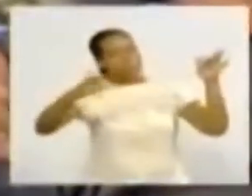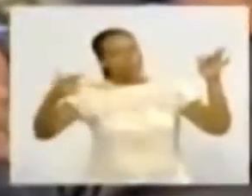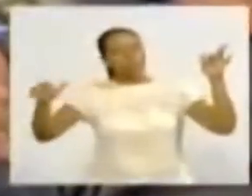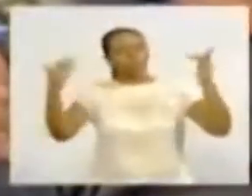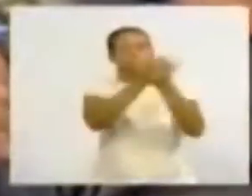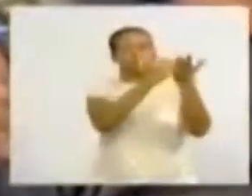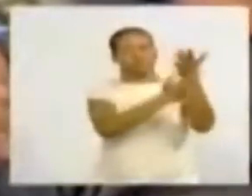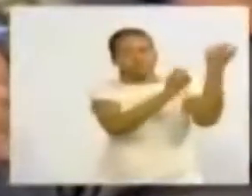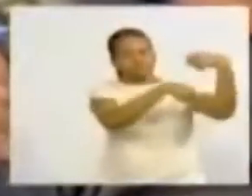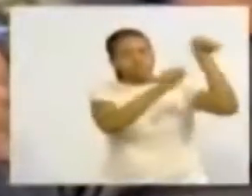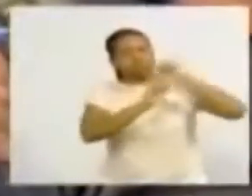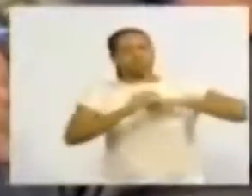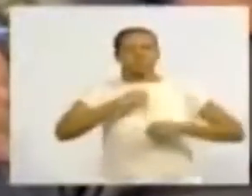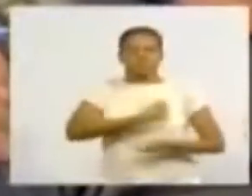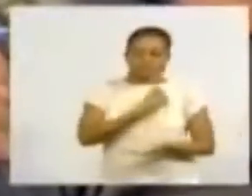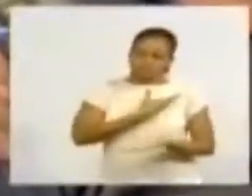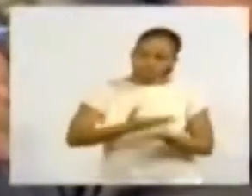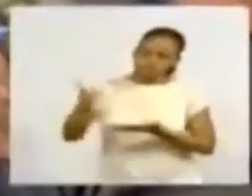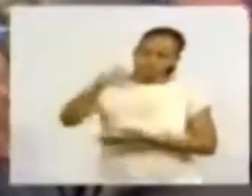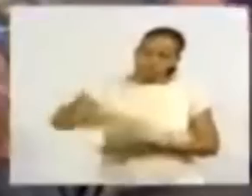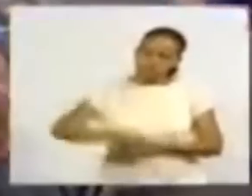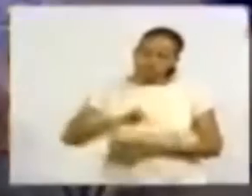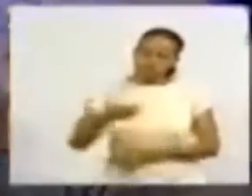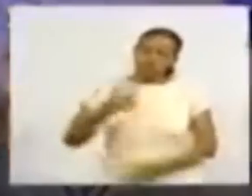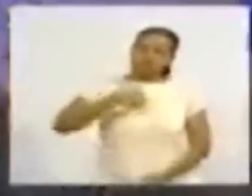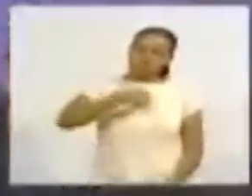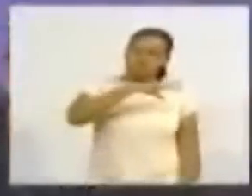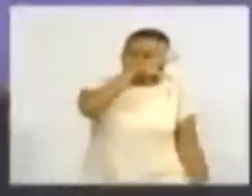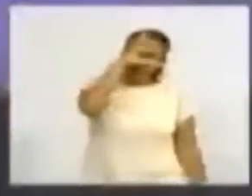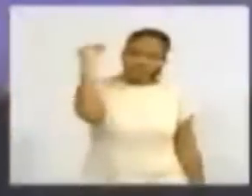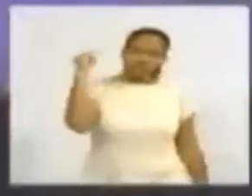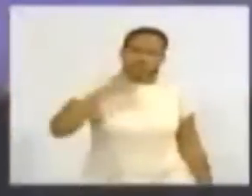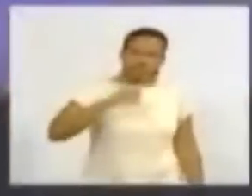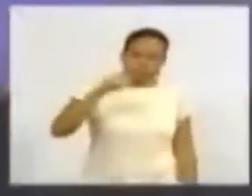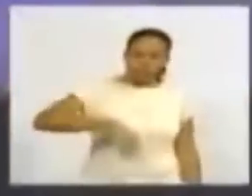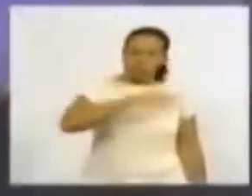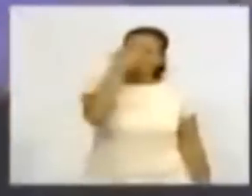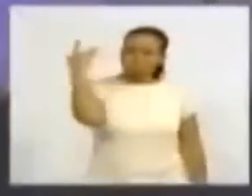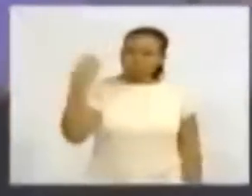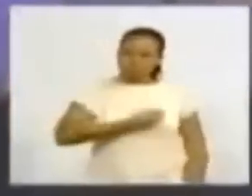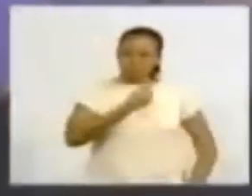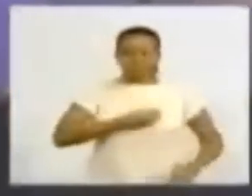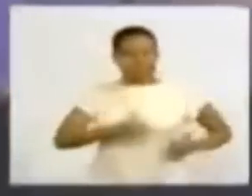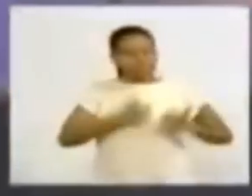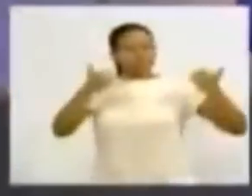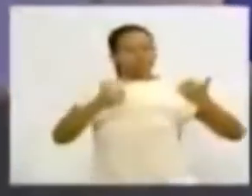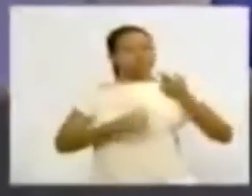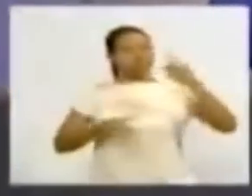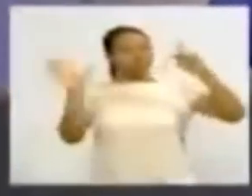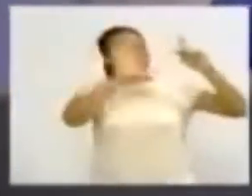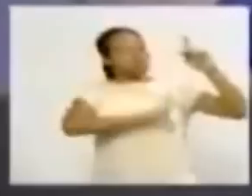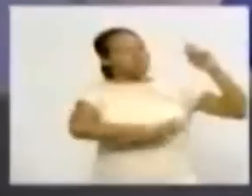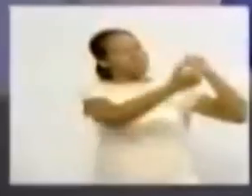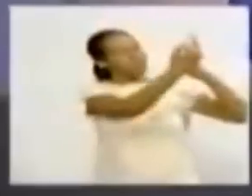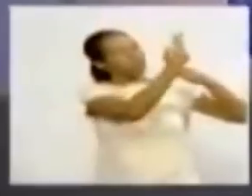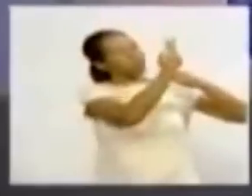pra recomeçar. Quando me esqueci que era alguém na vida, teu amor